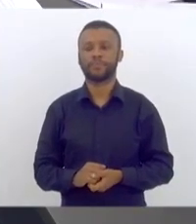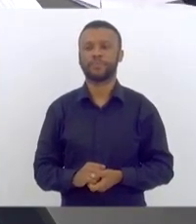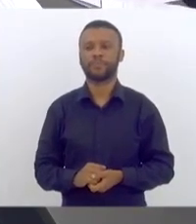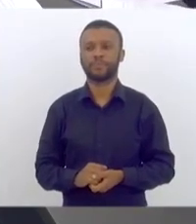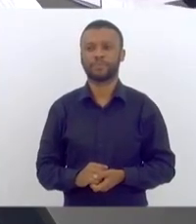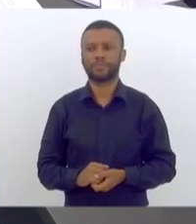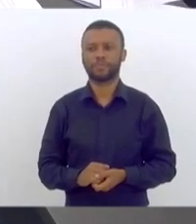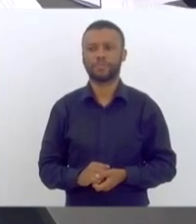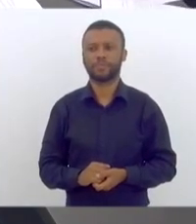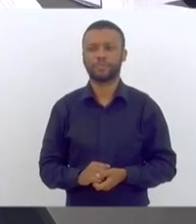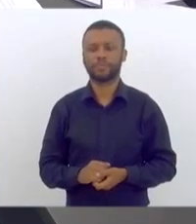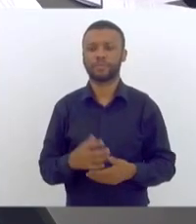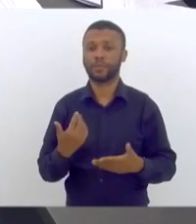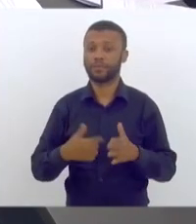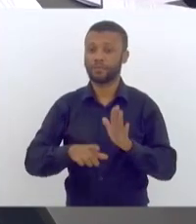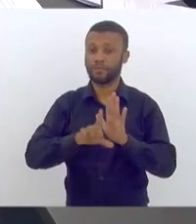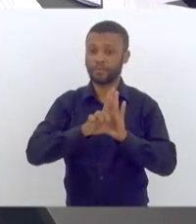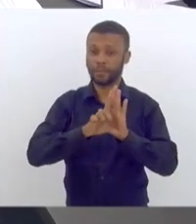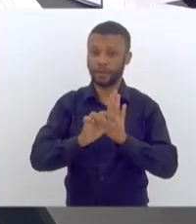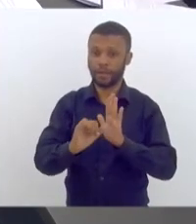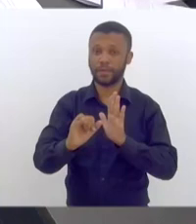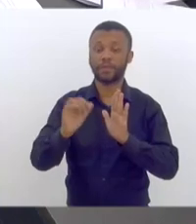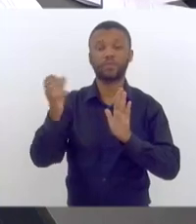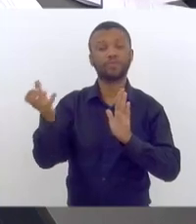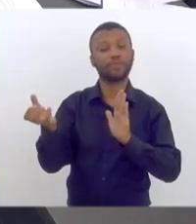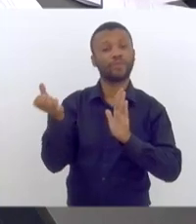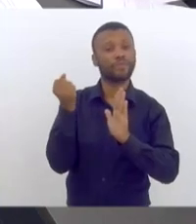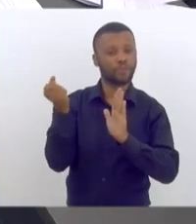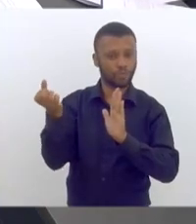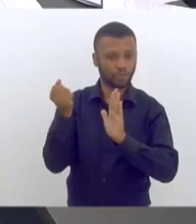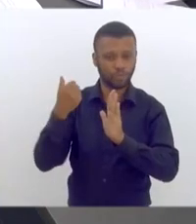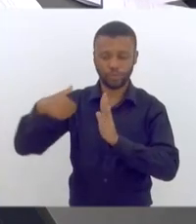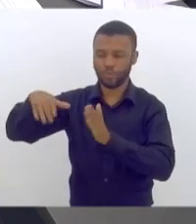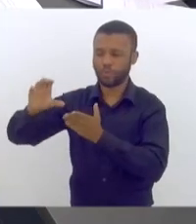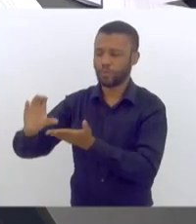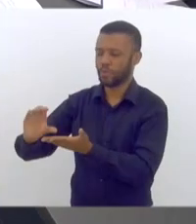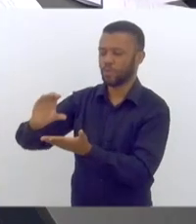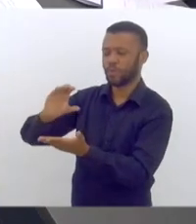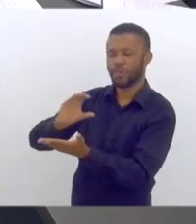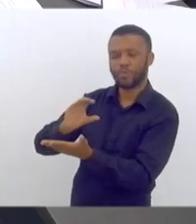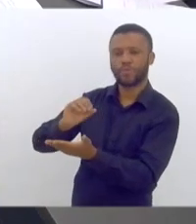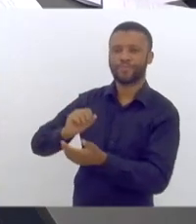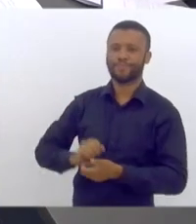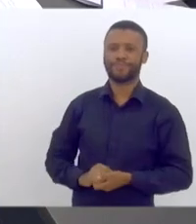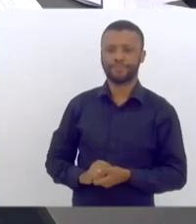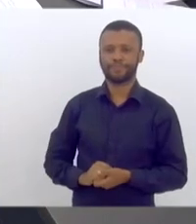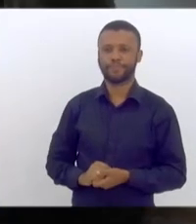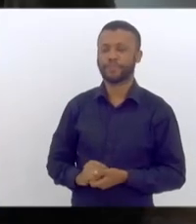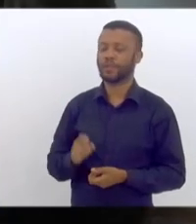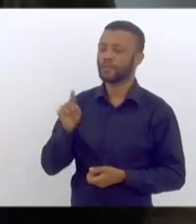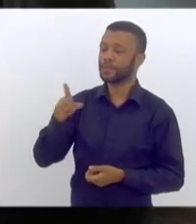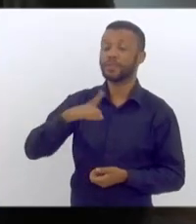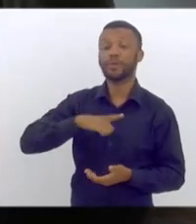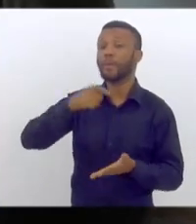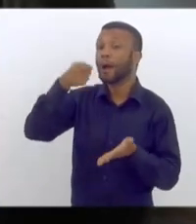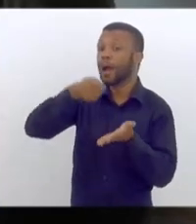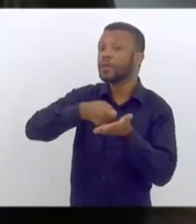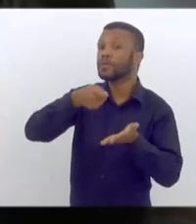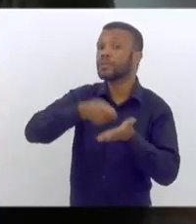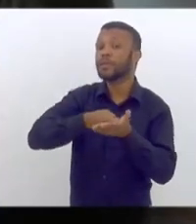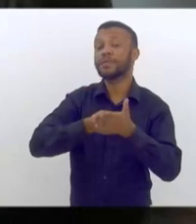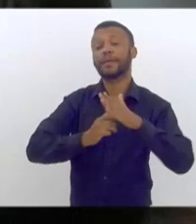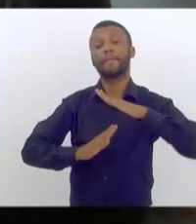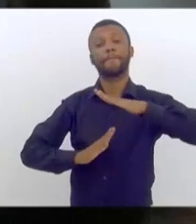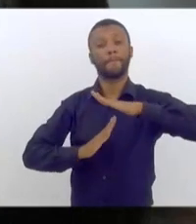na lei do Fundo Na lei do fundo a senhora tinha uma exigência mínima